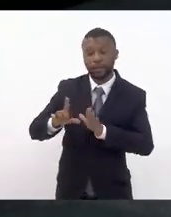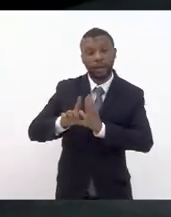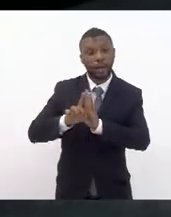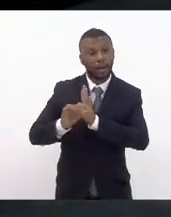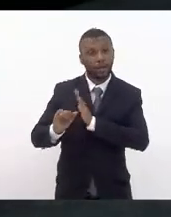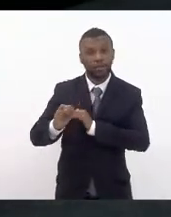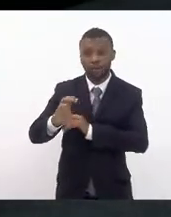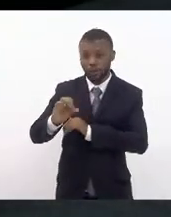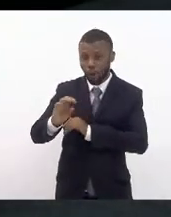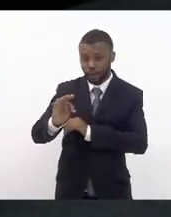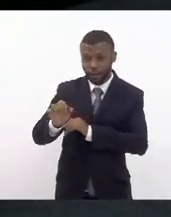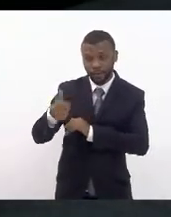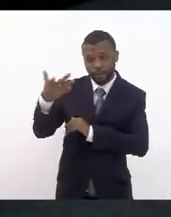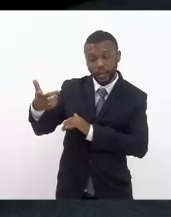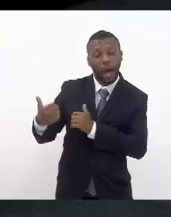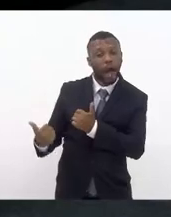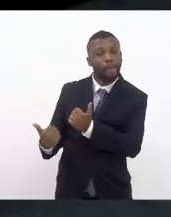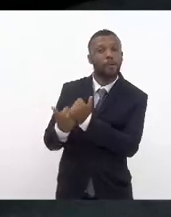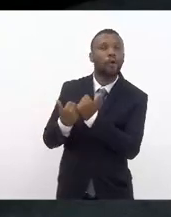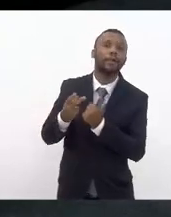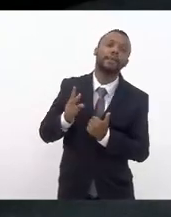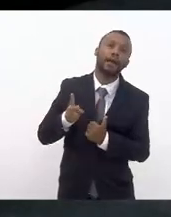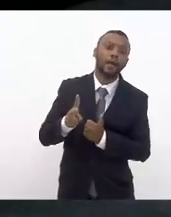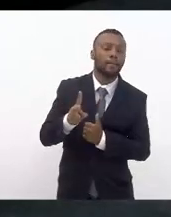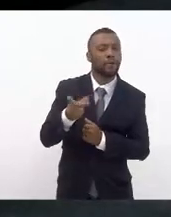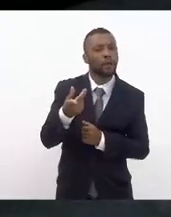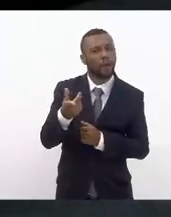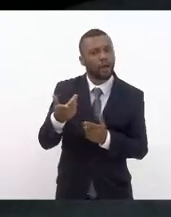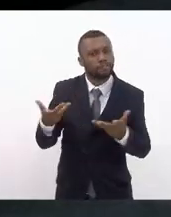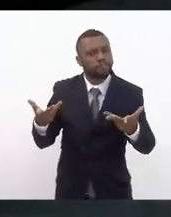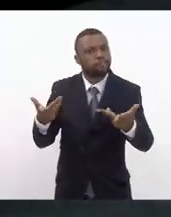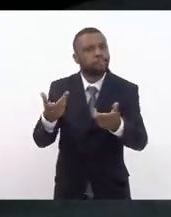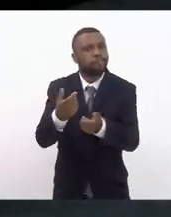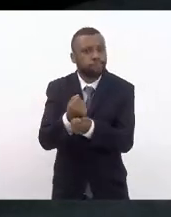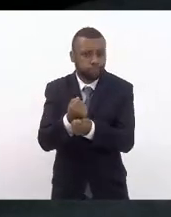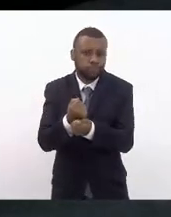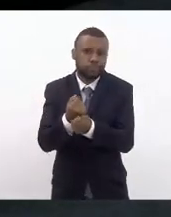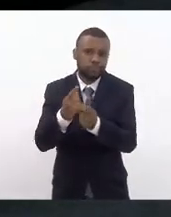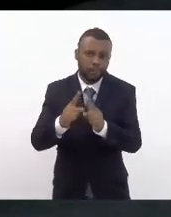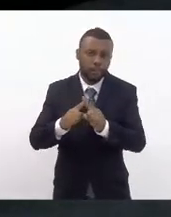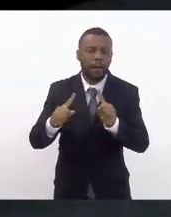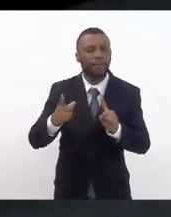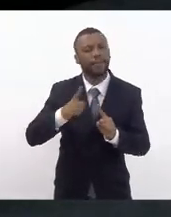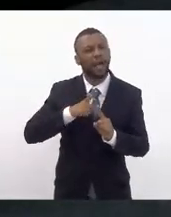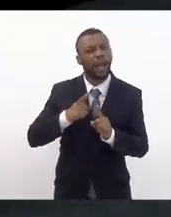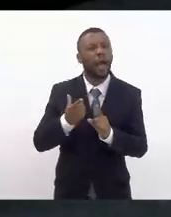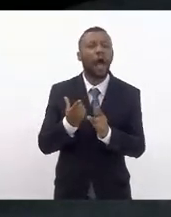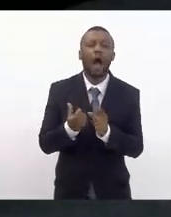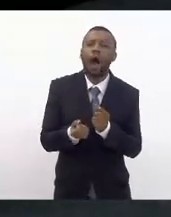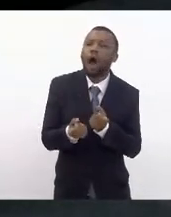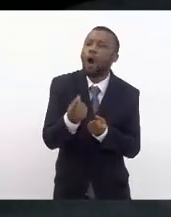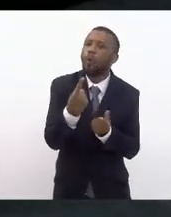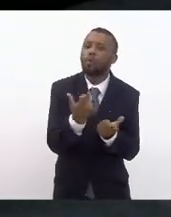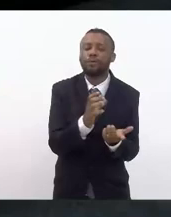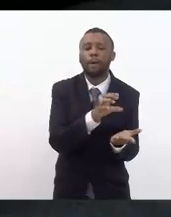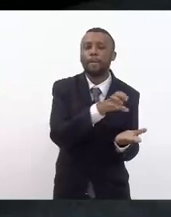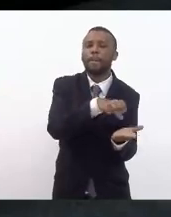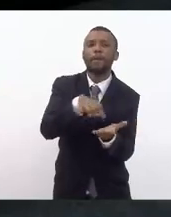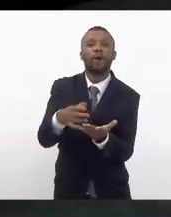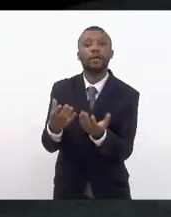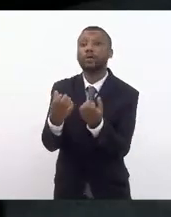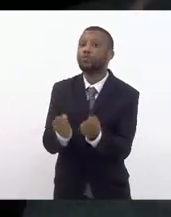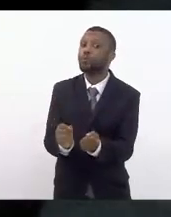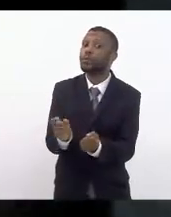sempre apoiou a lei de cotas. A lei de cotas é um sucesso, embora haja setores que não se conformem